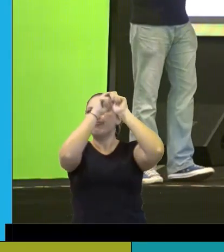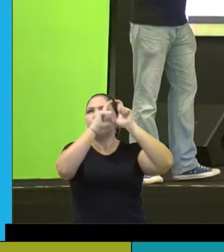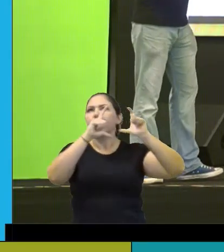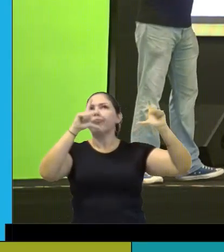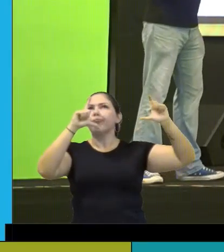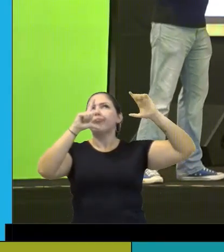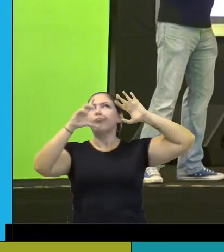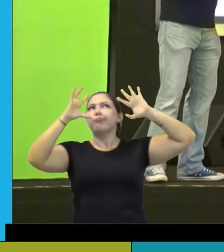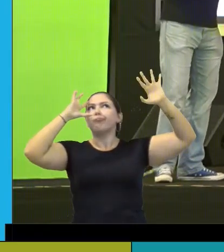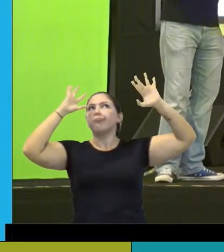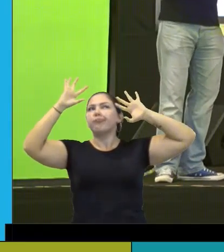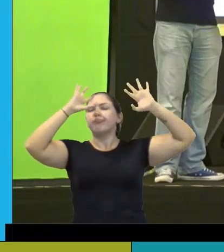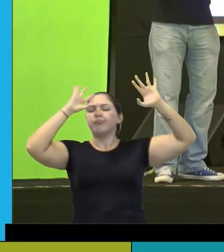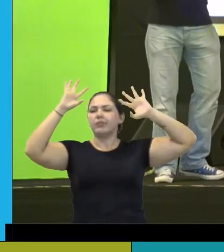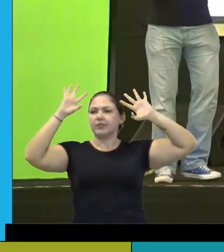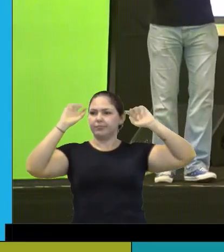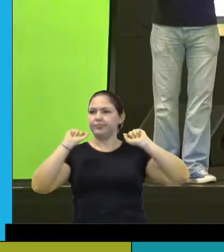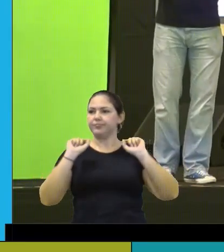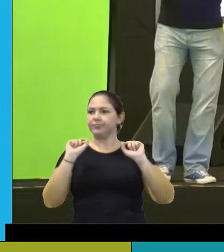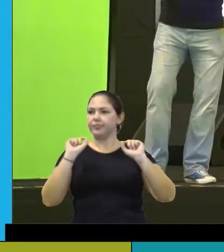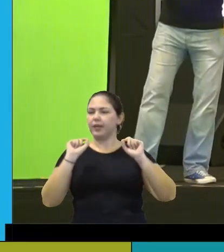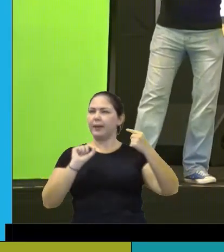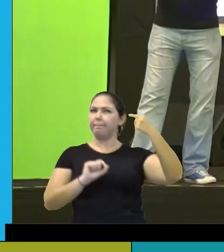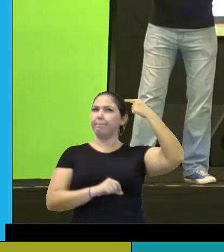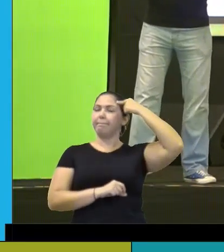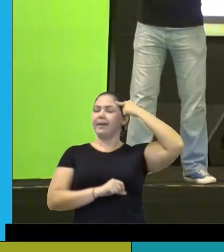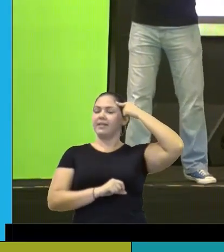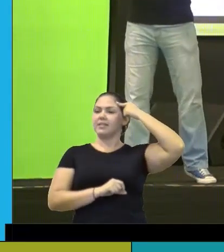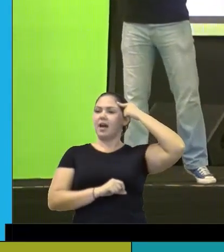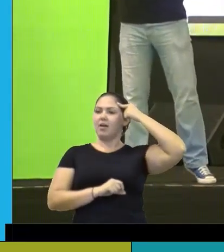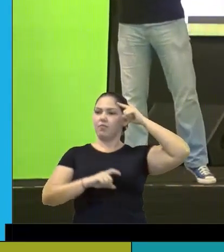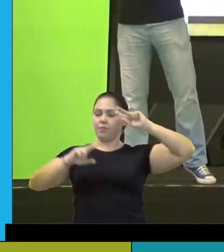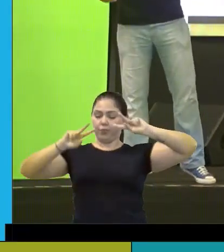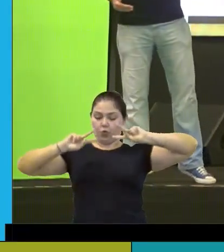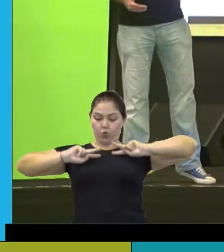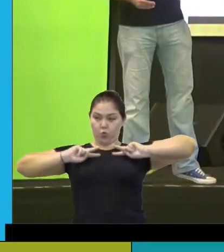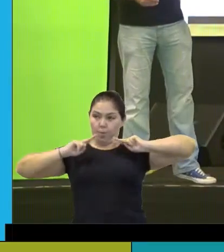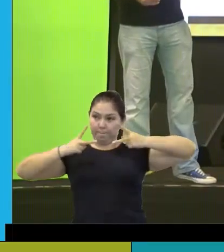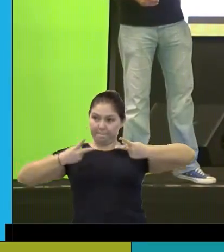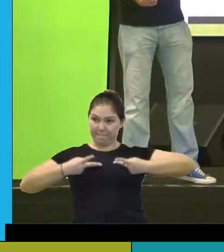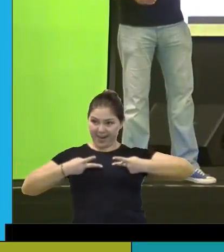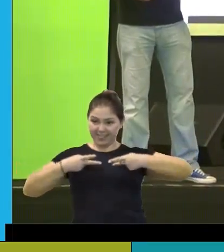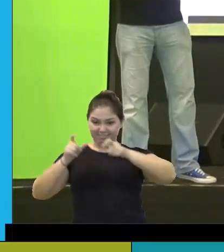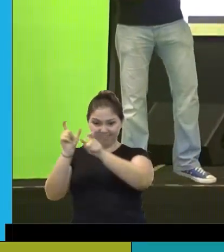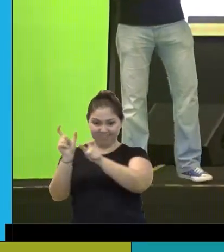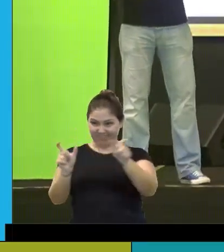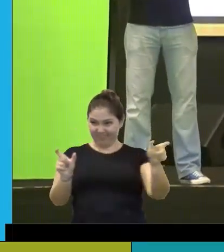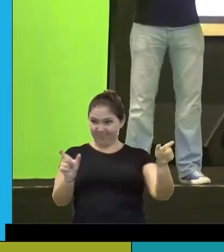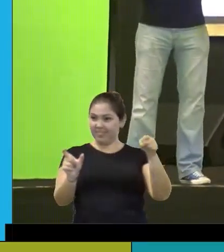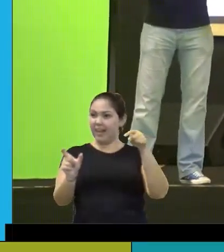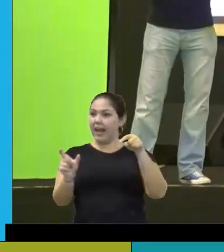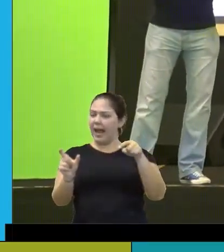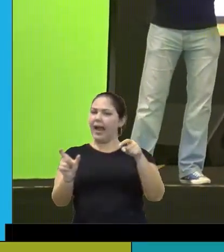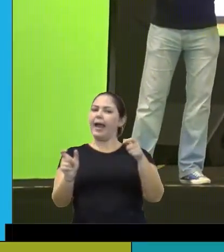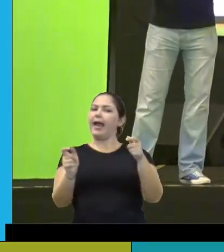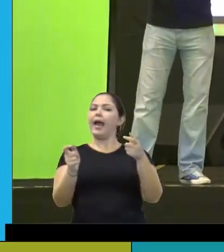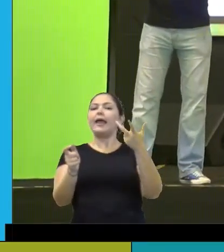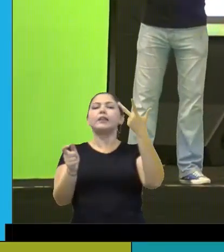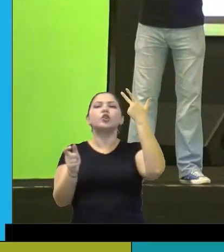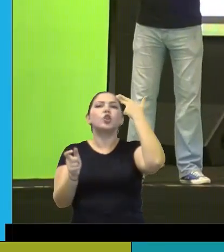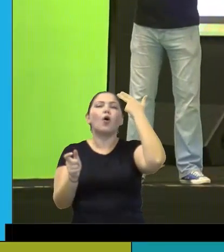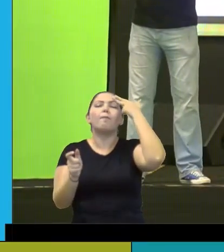o ser humano ele é naturalmente um ser sociável. Dizer que o ser humano